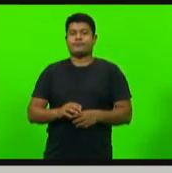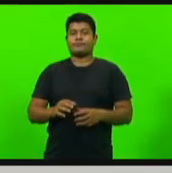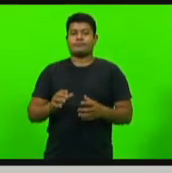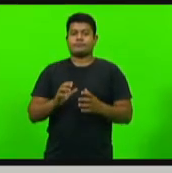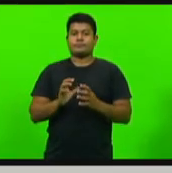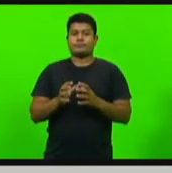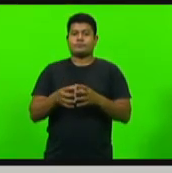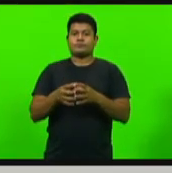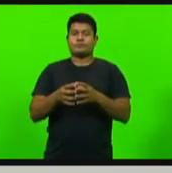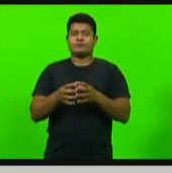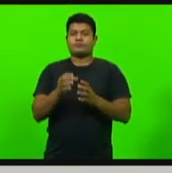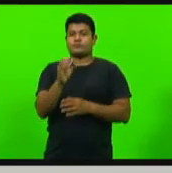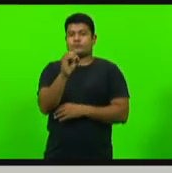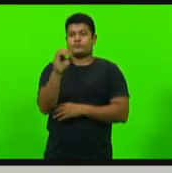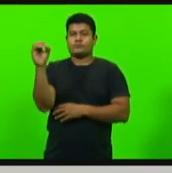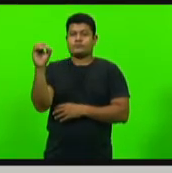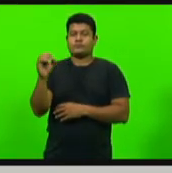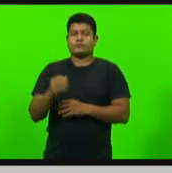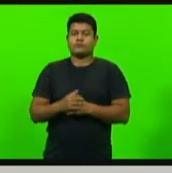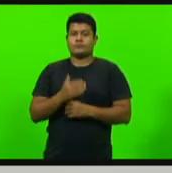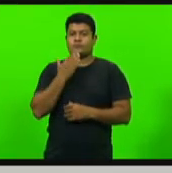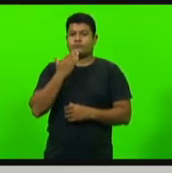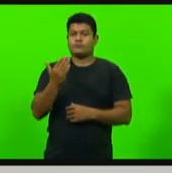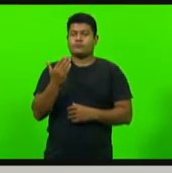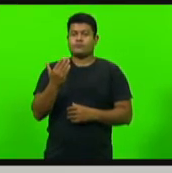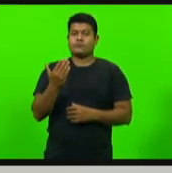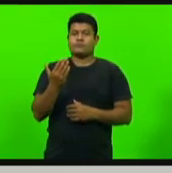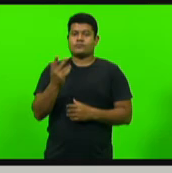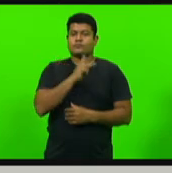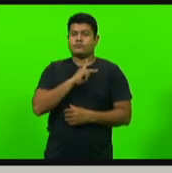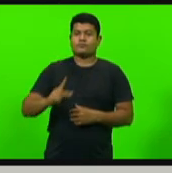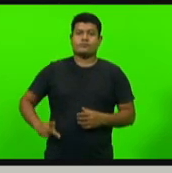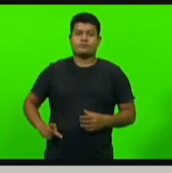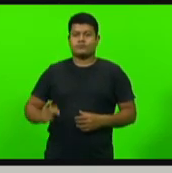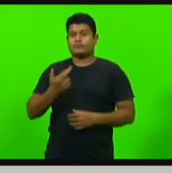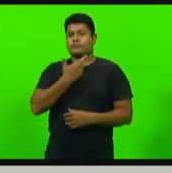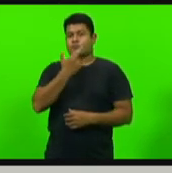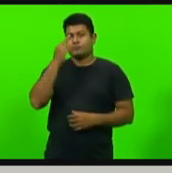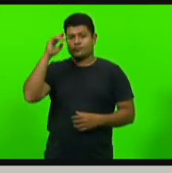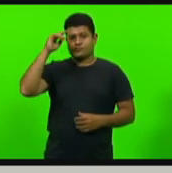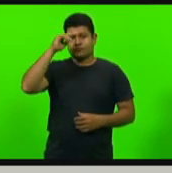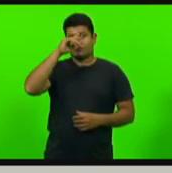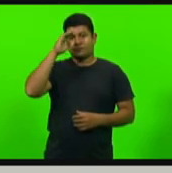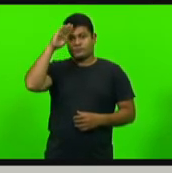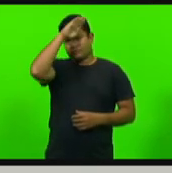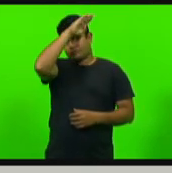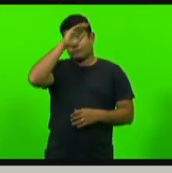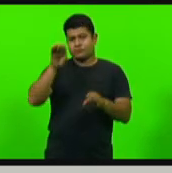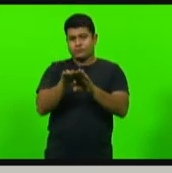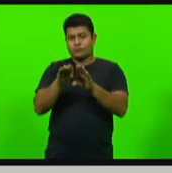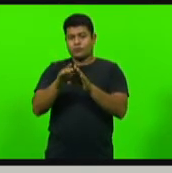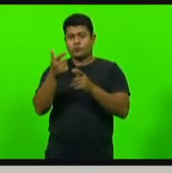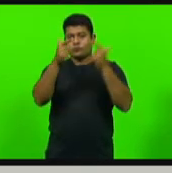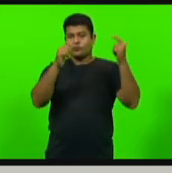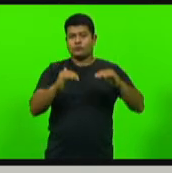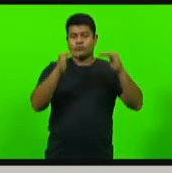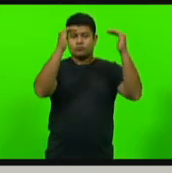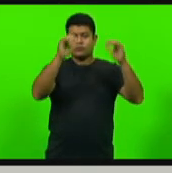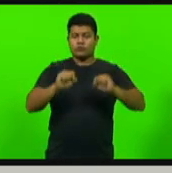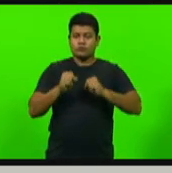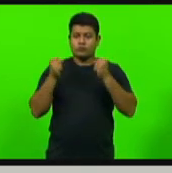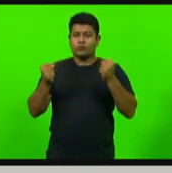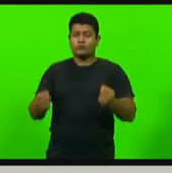Oeste, apelando ao Presidente da República e demais autoridades que envidem esforços necessários